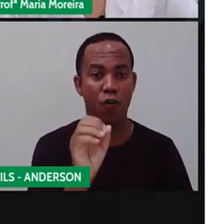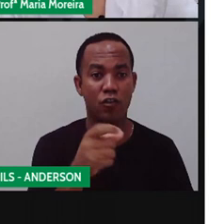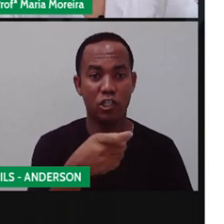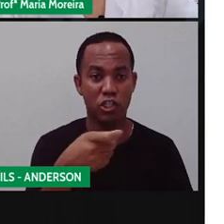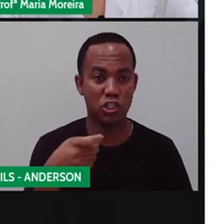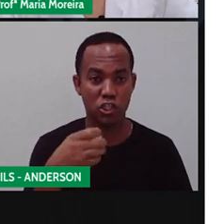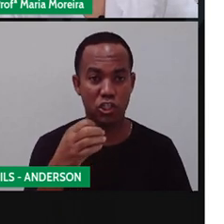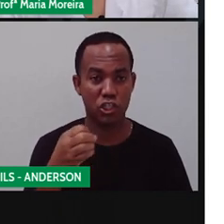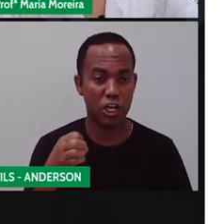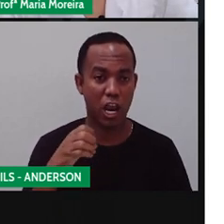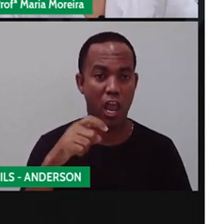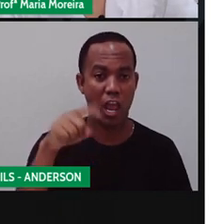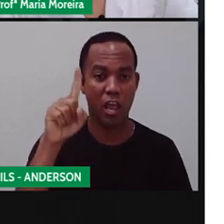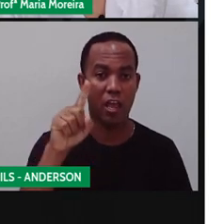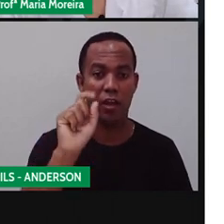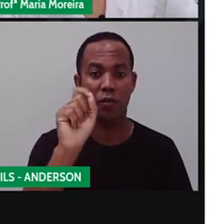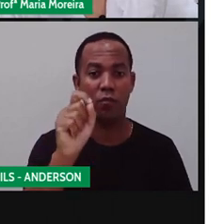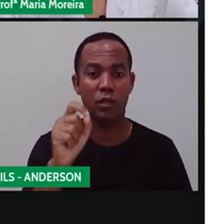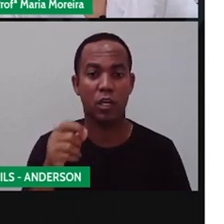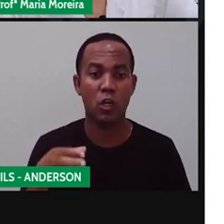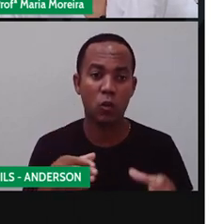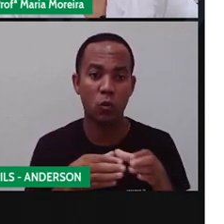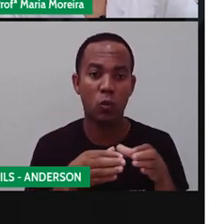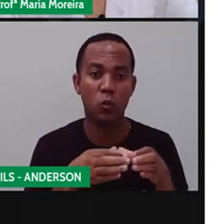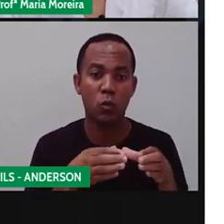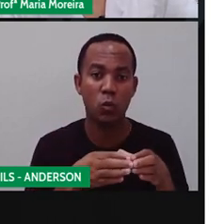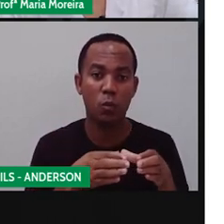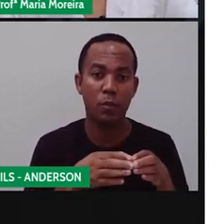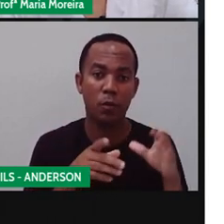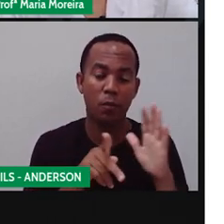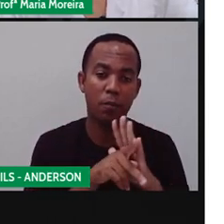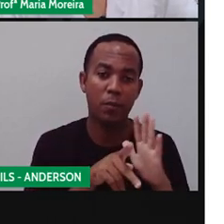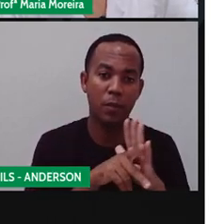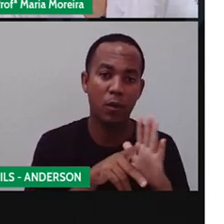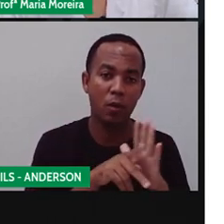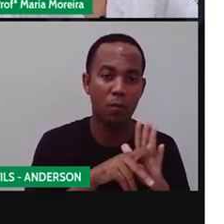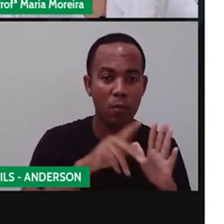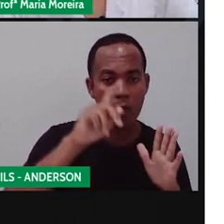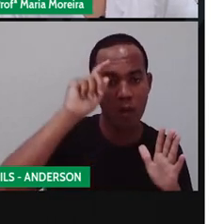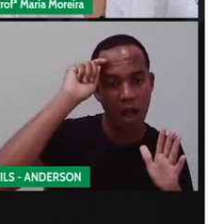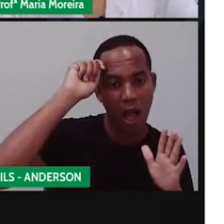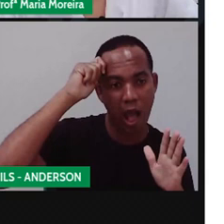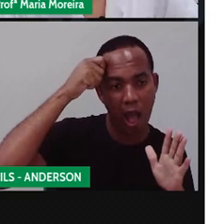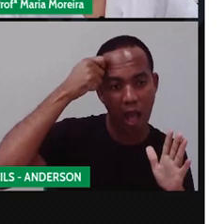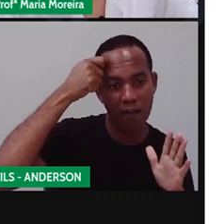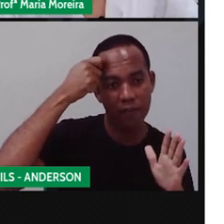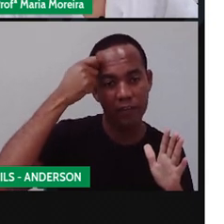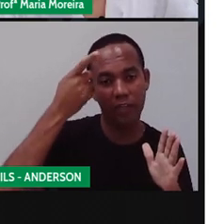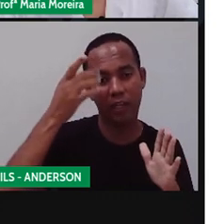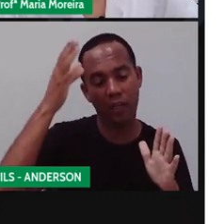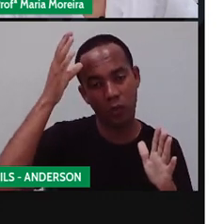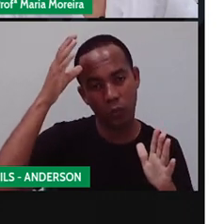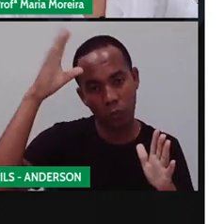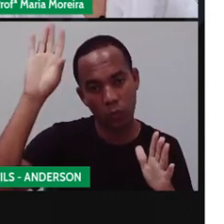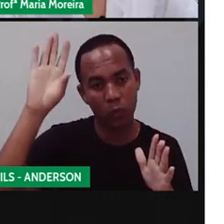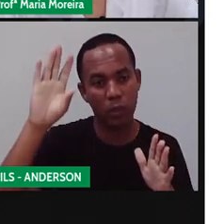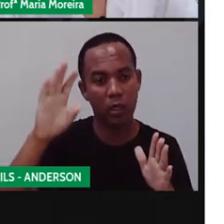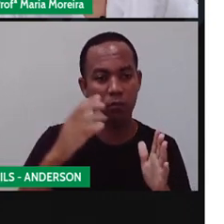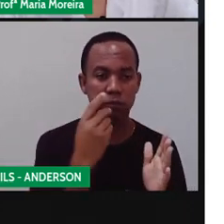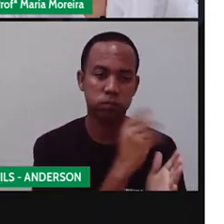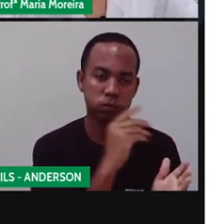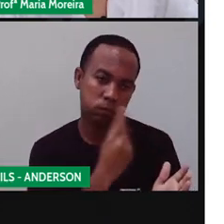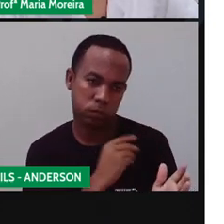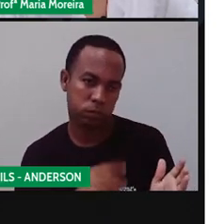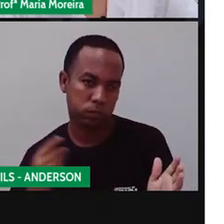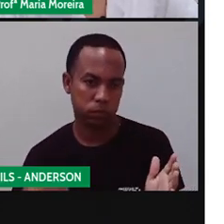ritmo musical oriundo da África, né? Que faz parte dos rituais e cerimônias do Candomblé. Com